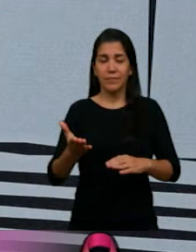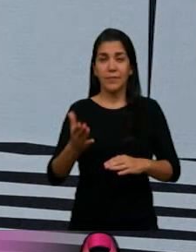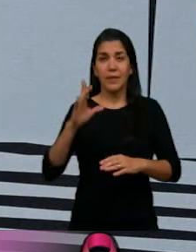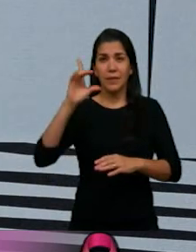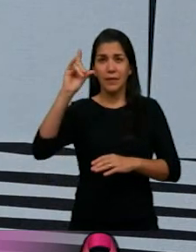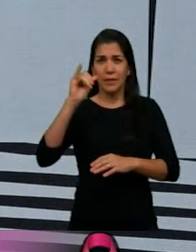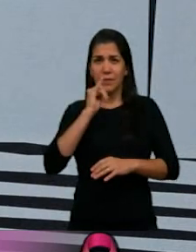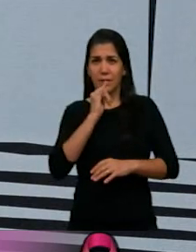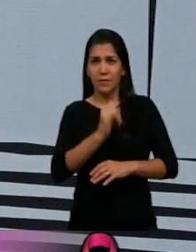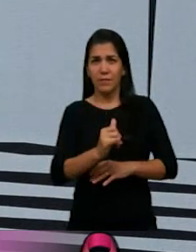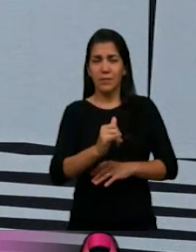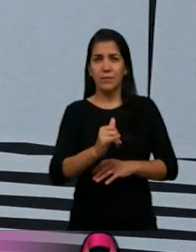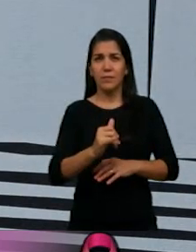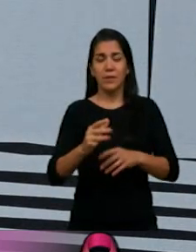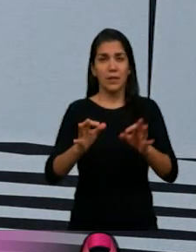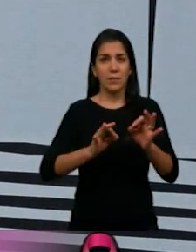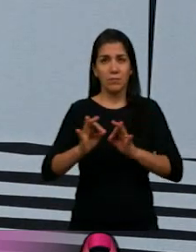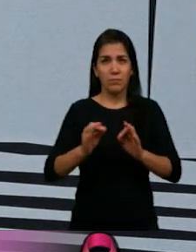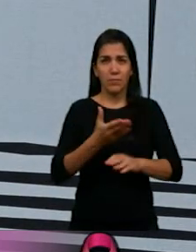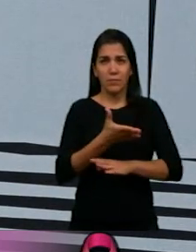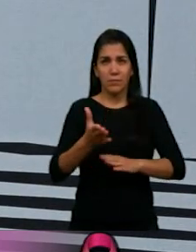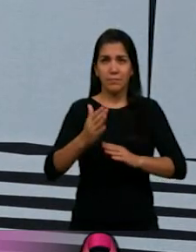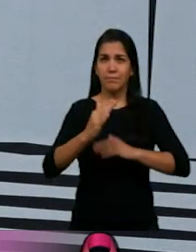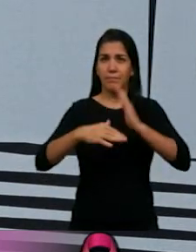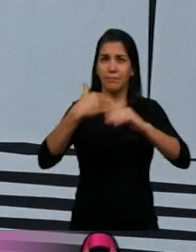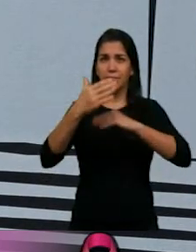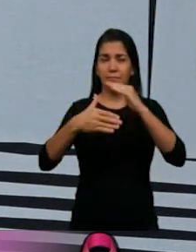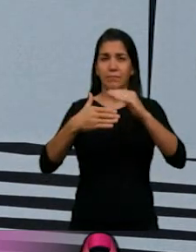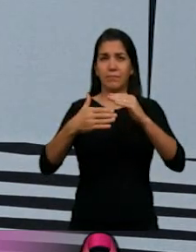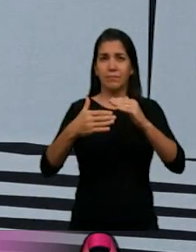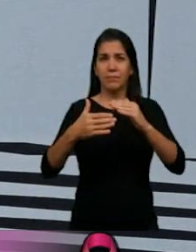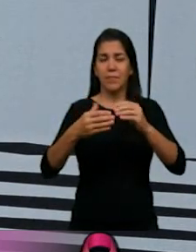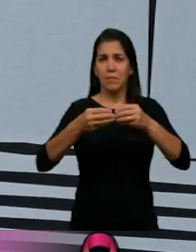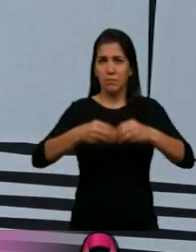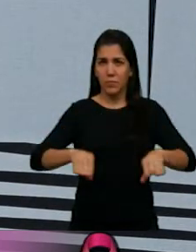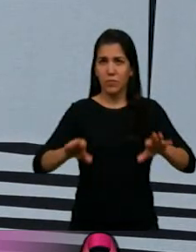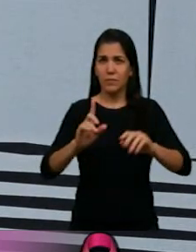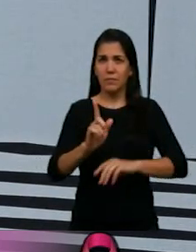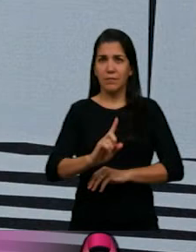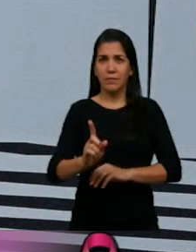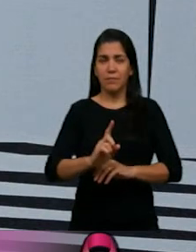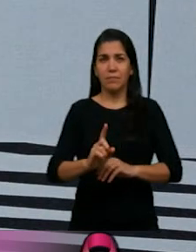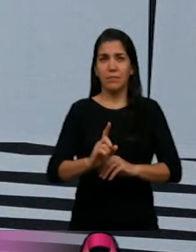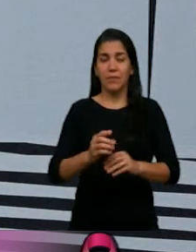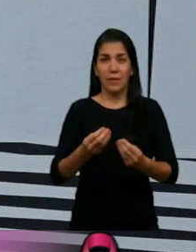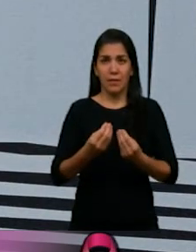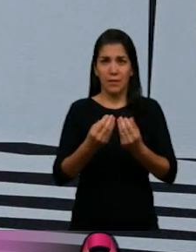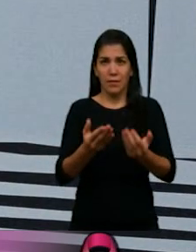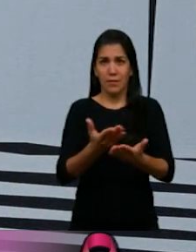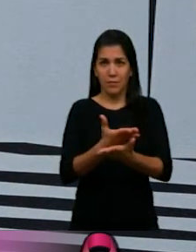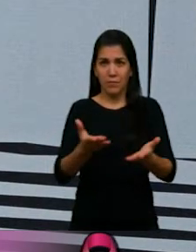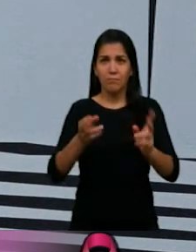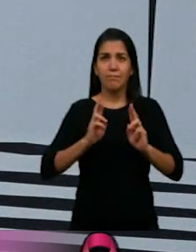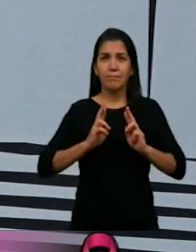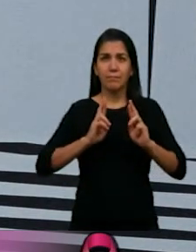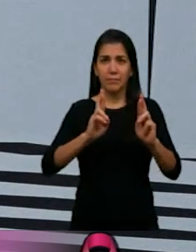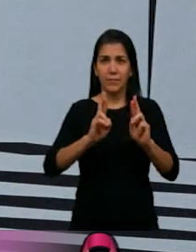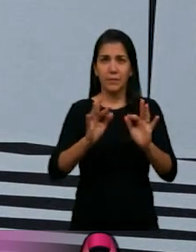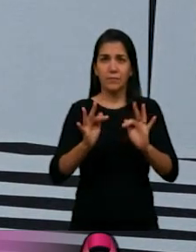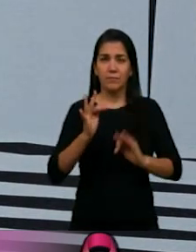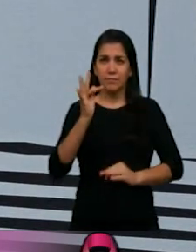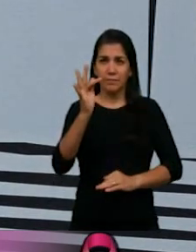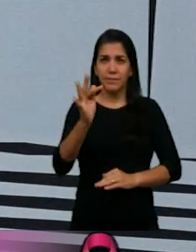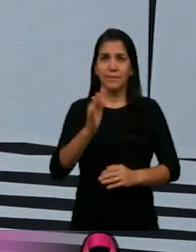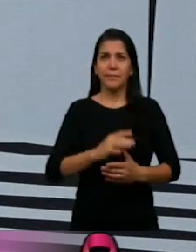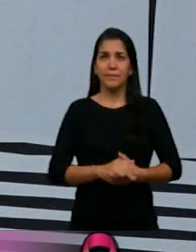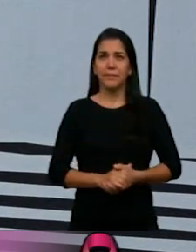Senhor, planos de fazê-los prosperar e não de causar dano, planos de dar a vocês esperança e um futuro.